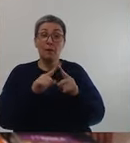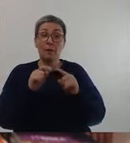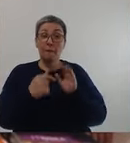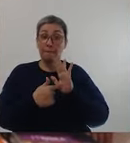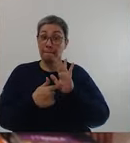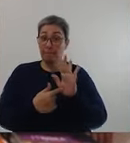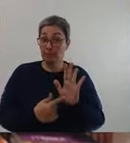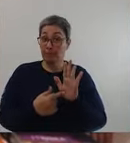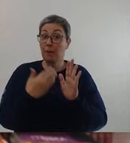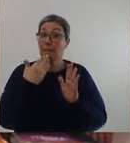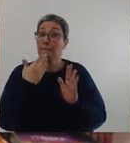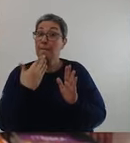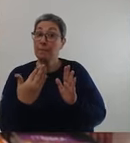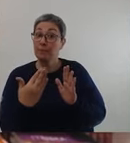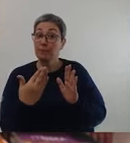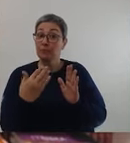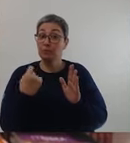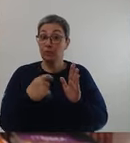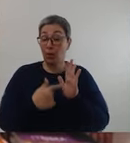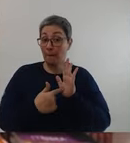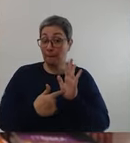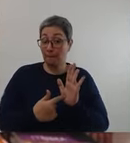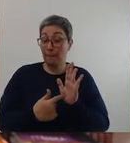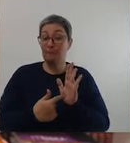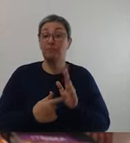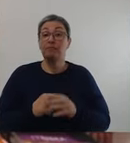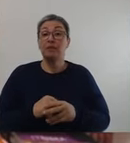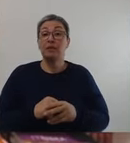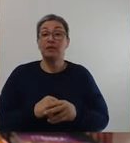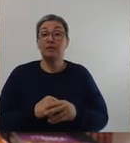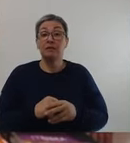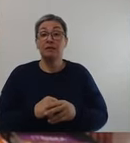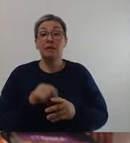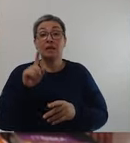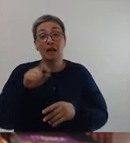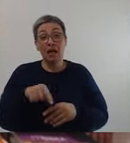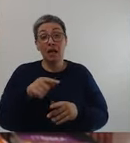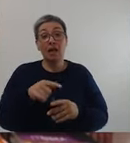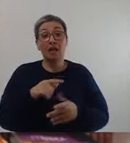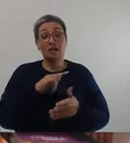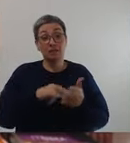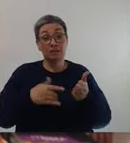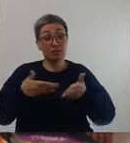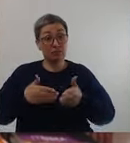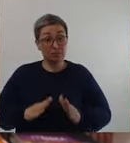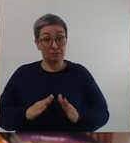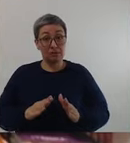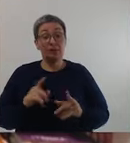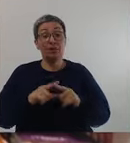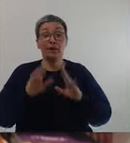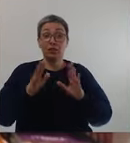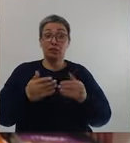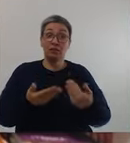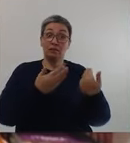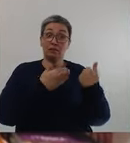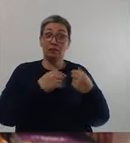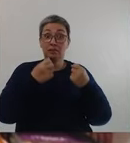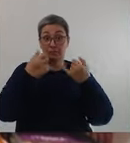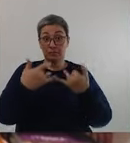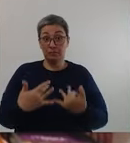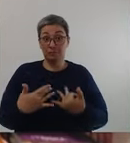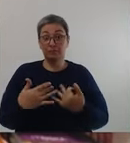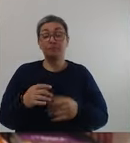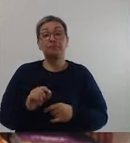documento necessário para requerer o registro geral, o RG, é a certidão de nascimento. Nós falamos agora há